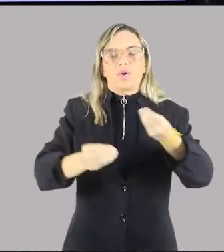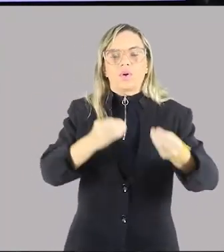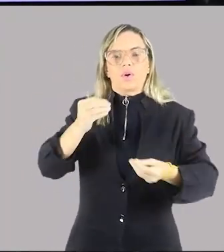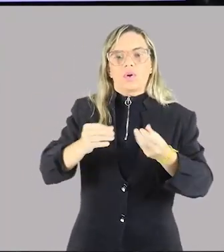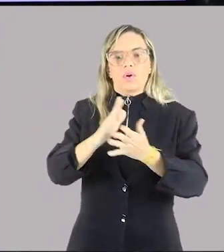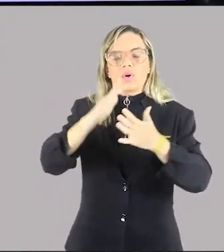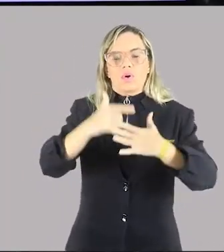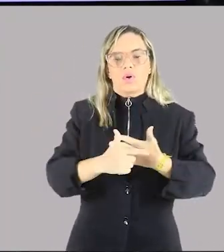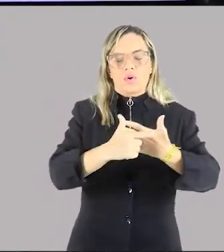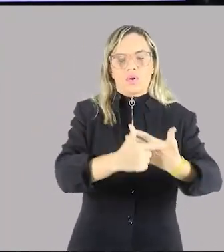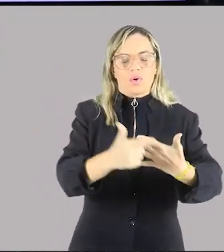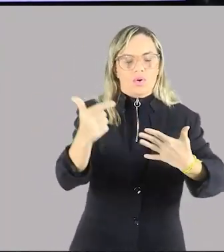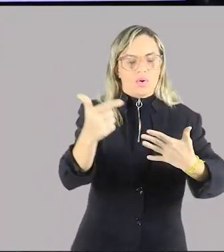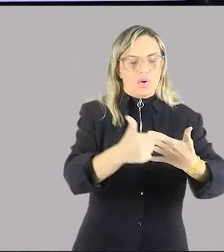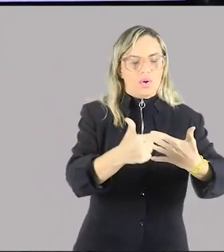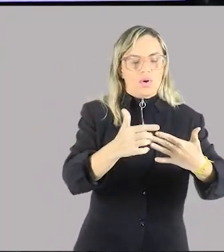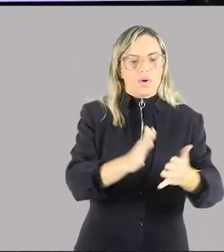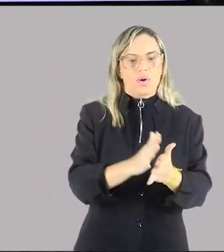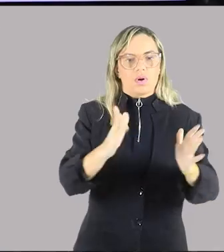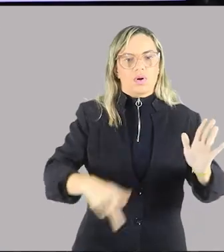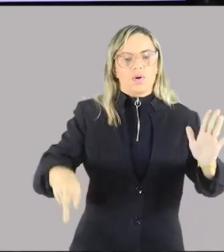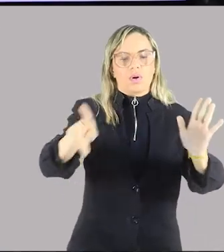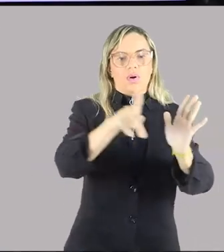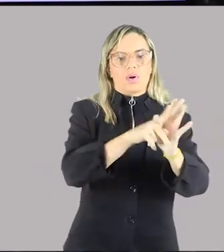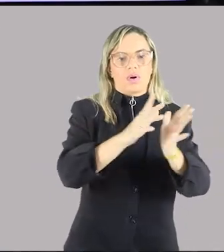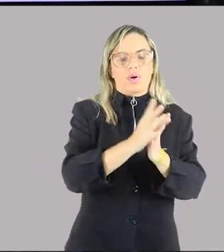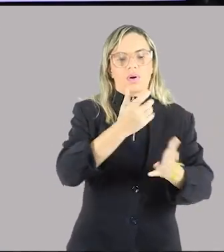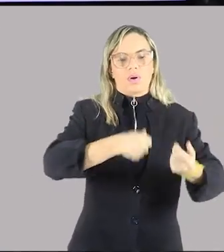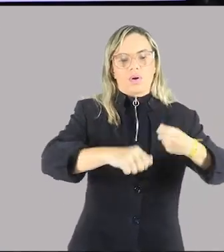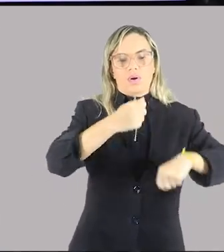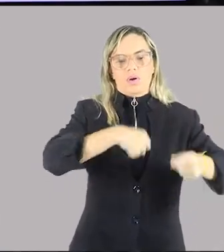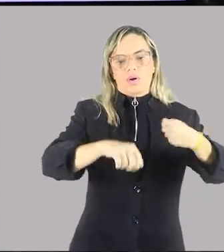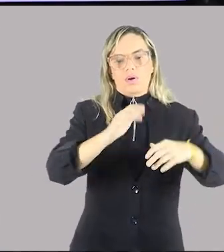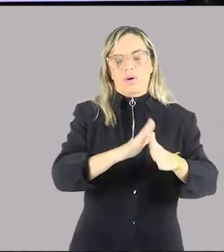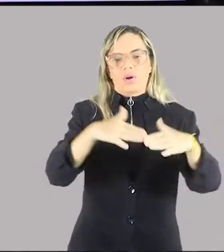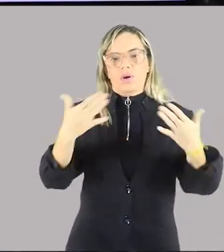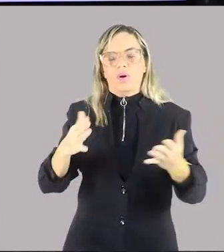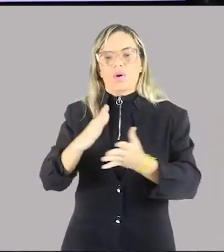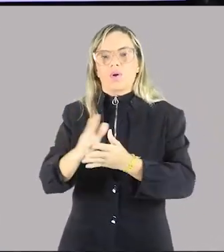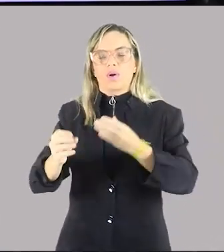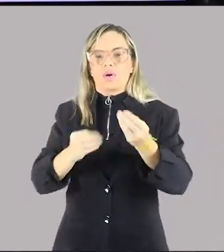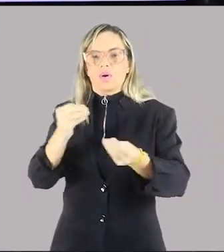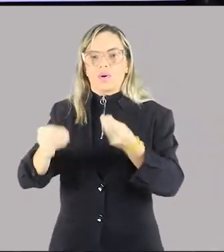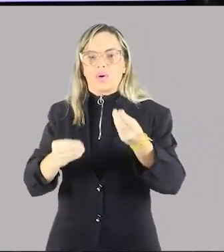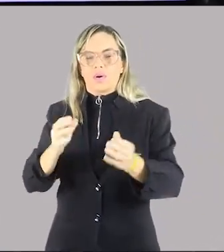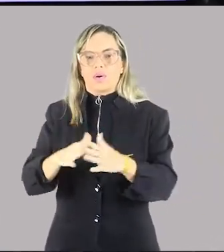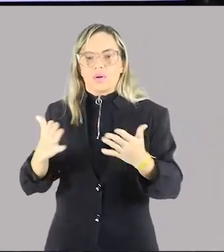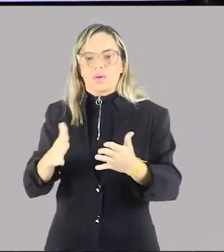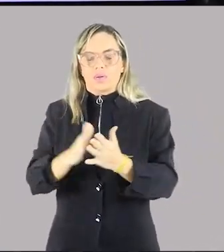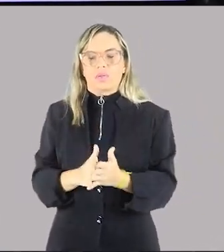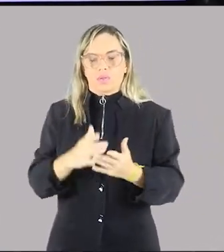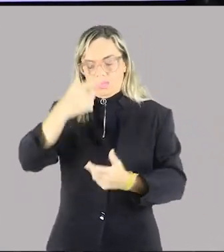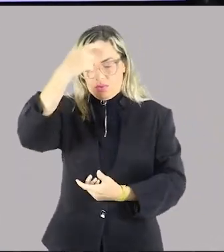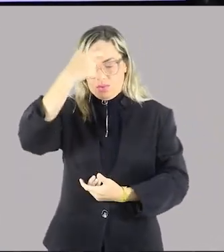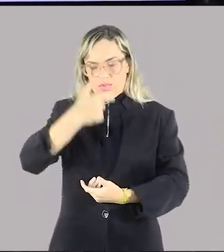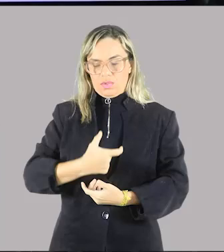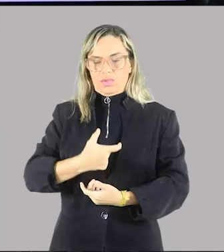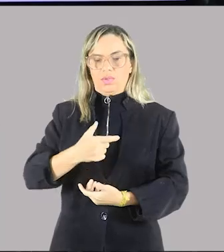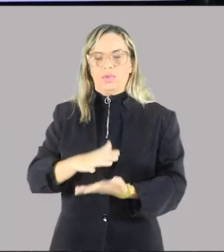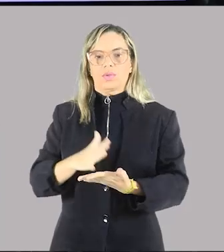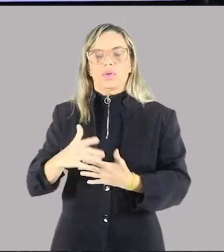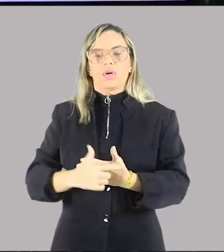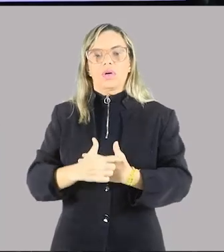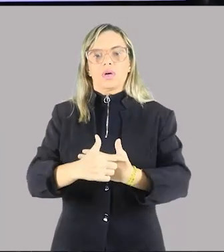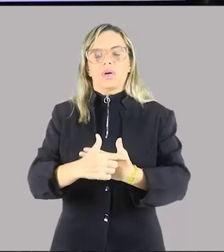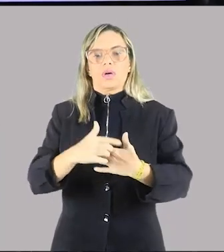a administração, como se fosse a própria administração, ou age sendo a própria administração. A partir